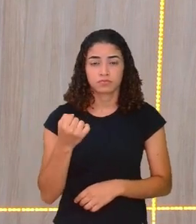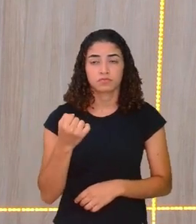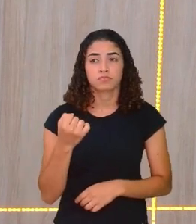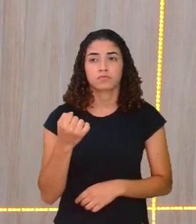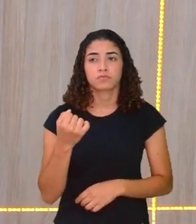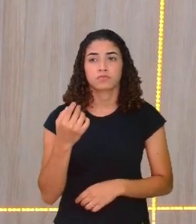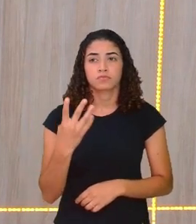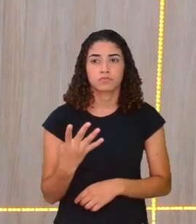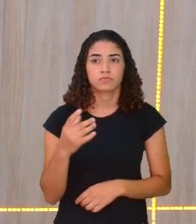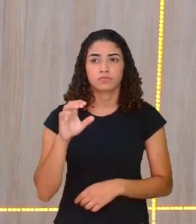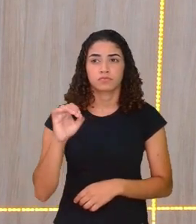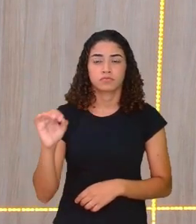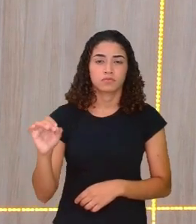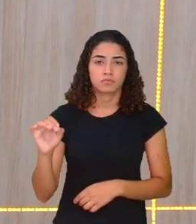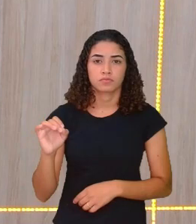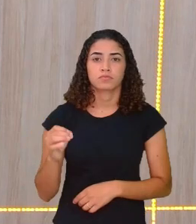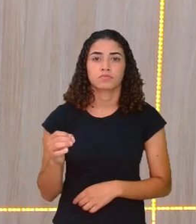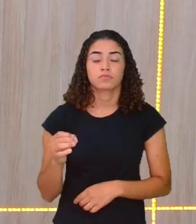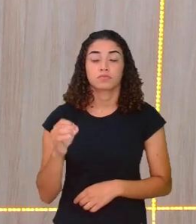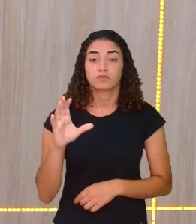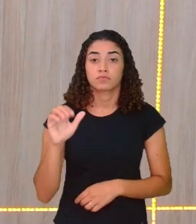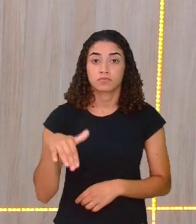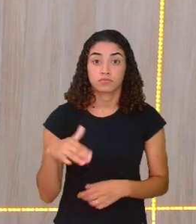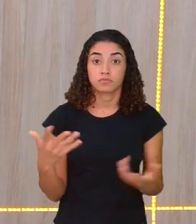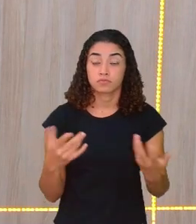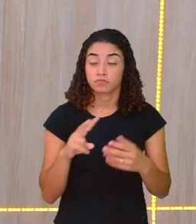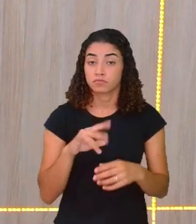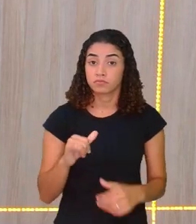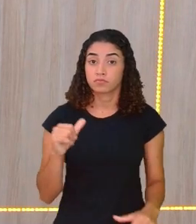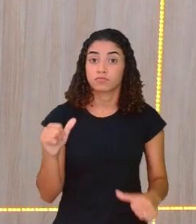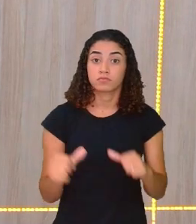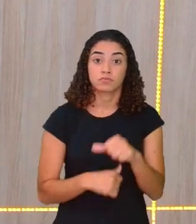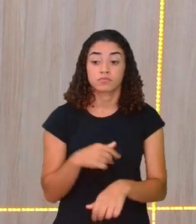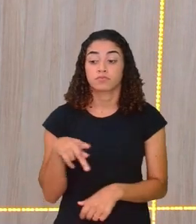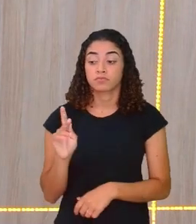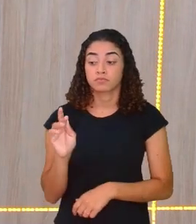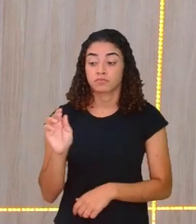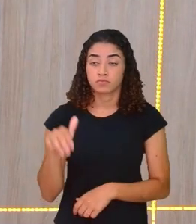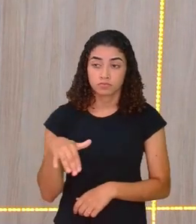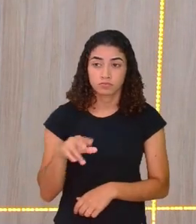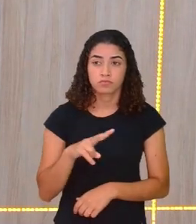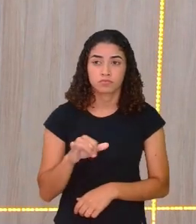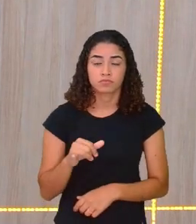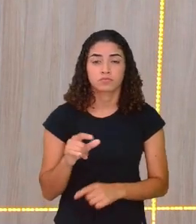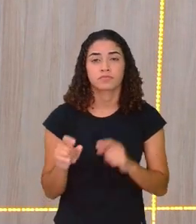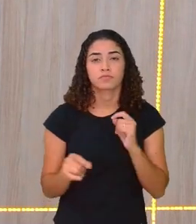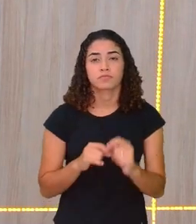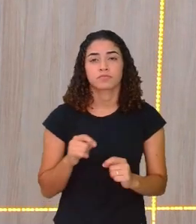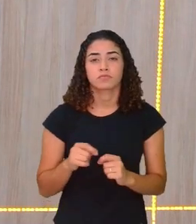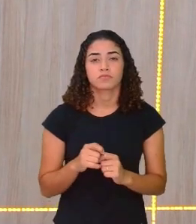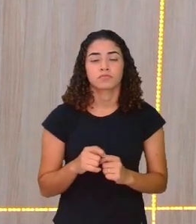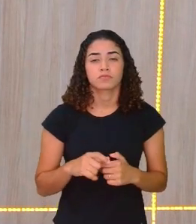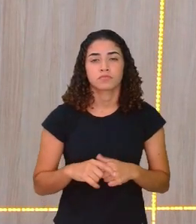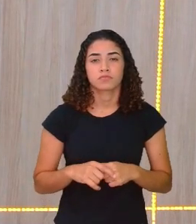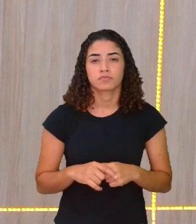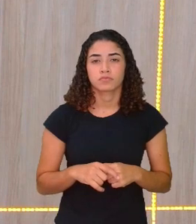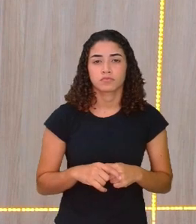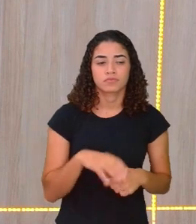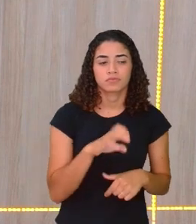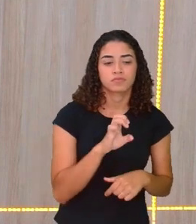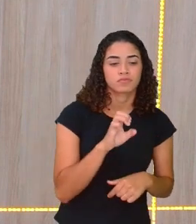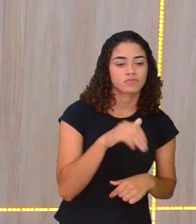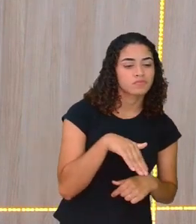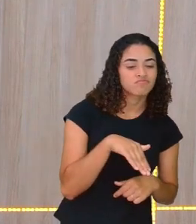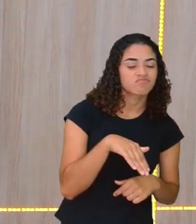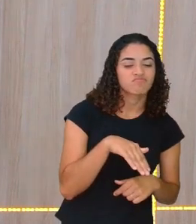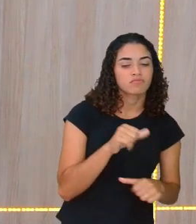1.884.000 centímetros. Para transformar em quilômetro, a gente sair de unidade menor